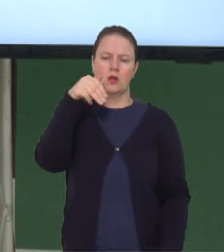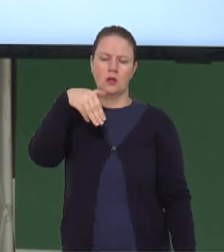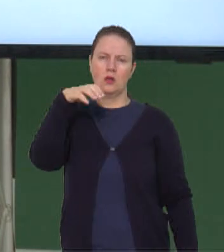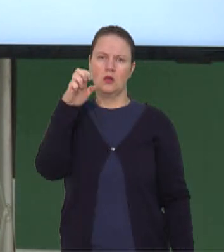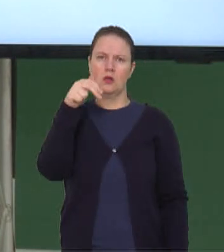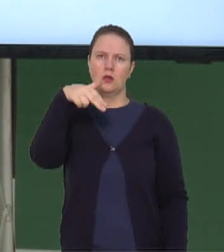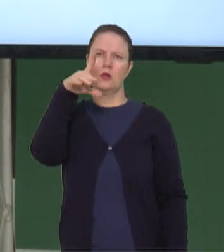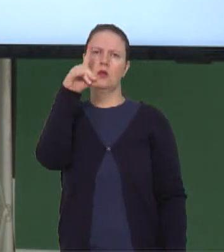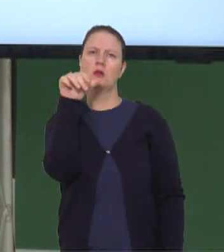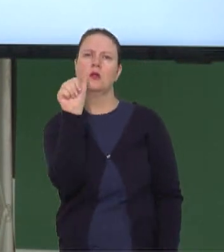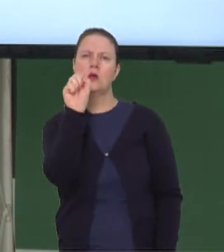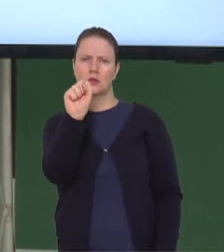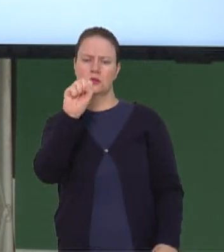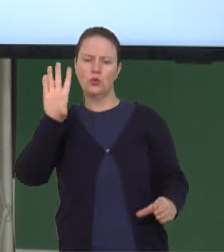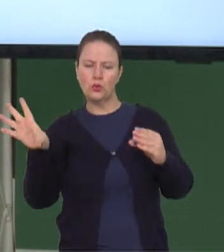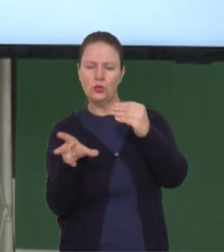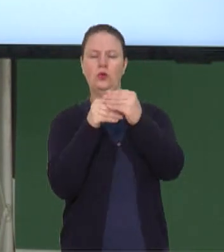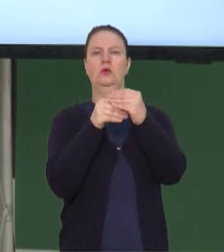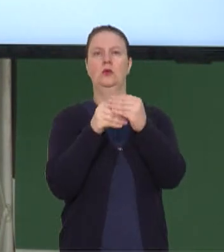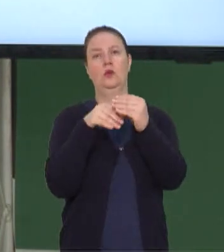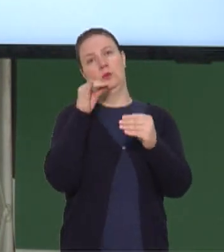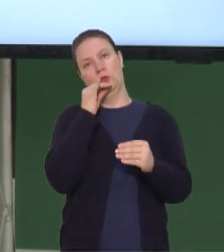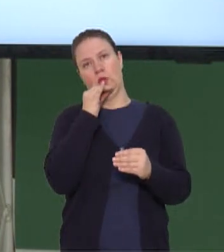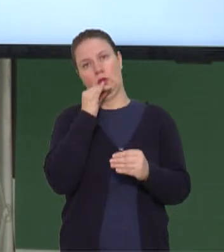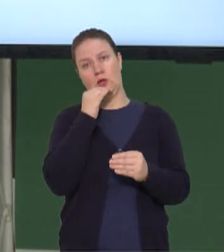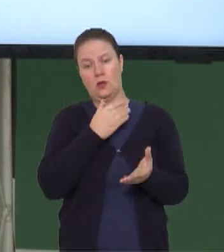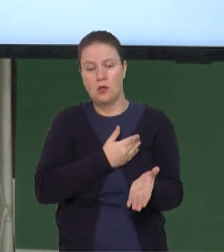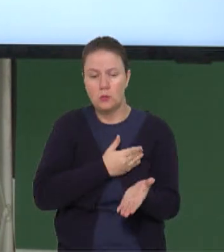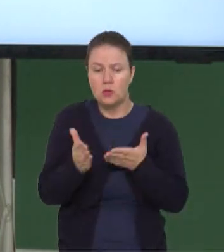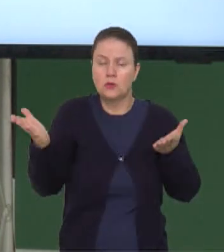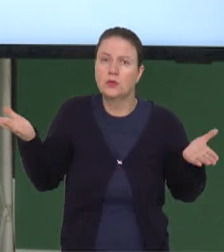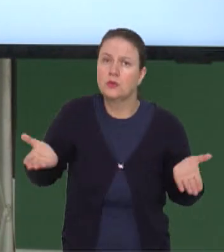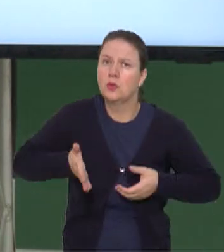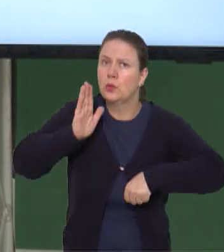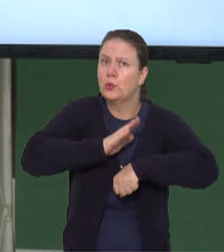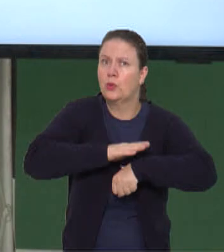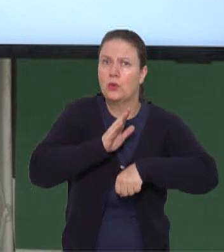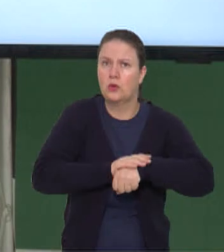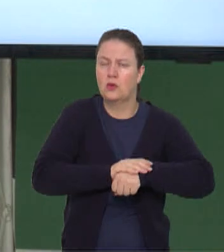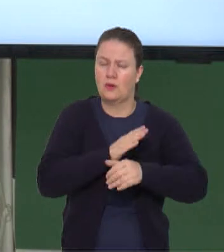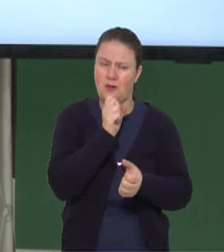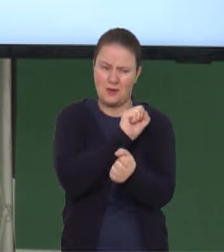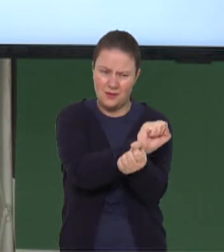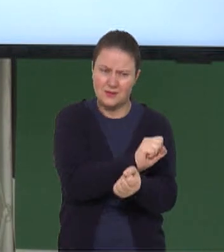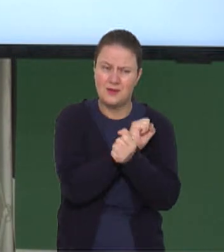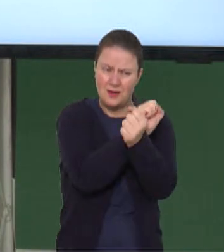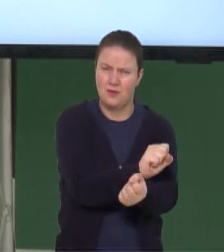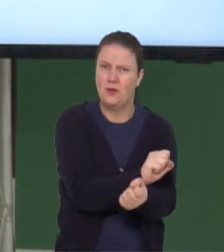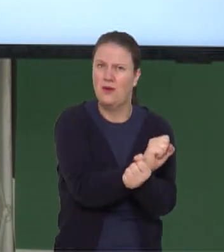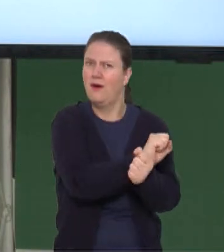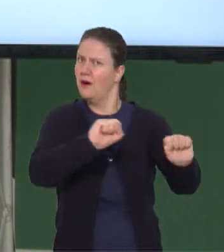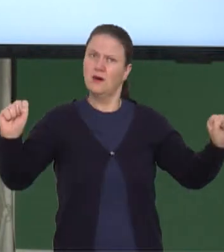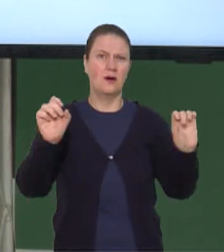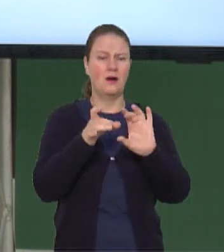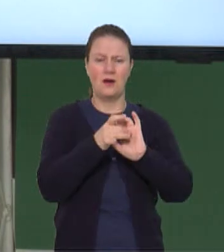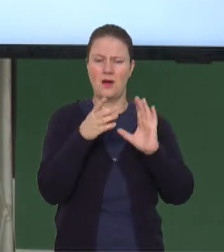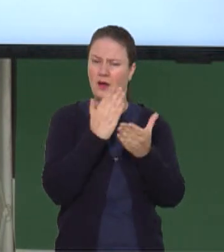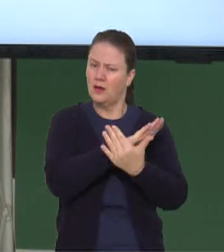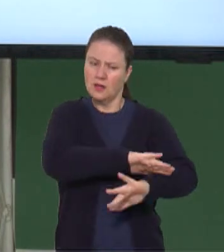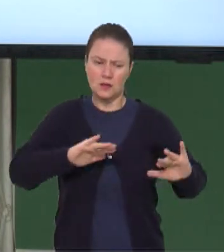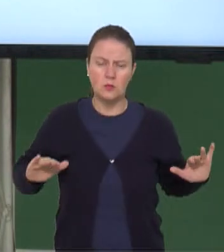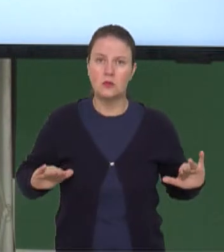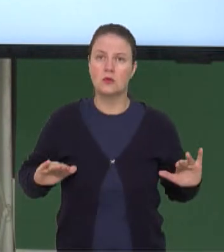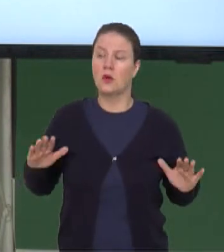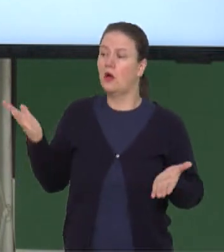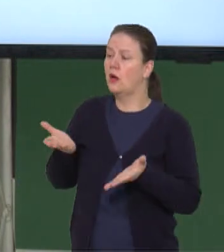adentros dentro da Constituição, né? Onde você diz, a partir desse momento não se tem mais escravidão, é uma emenda. A partir desse momento